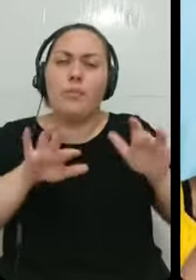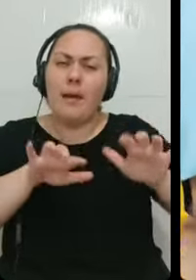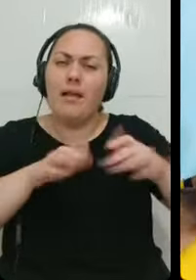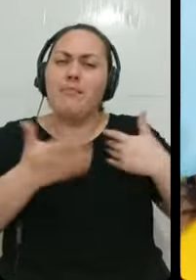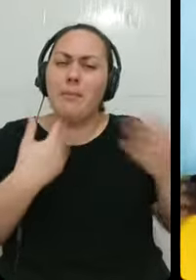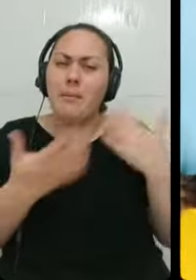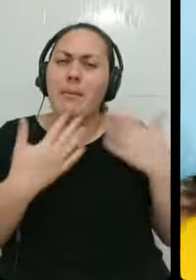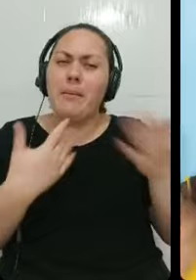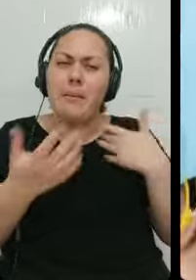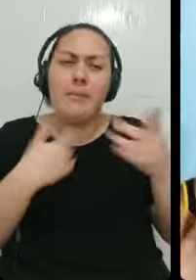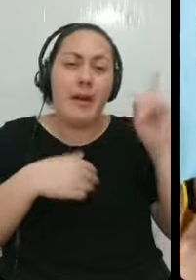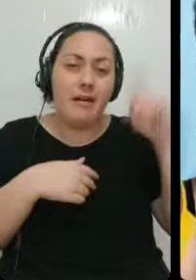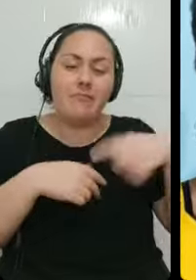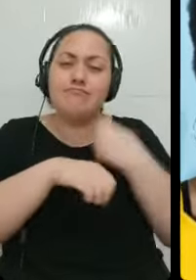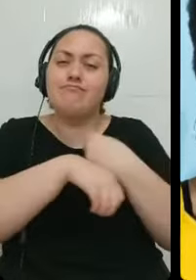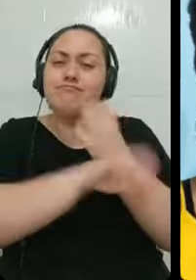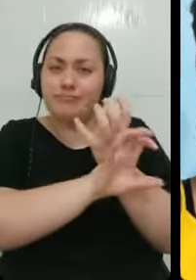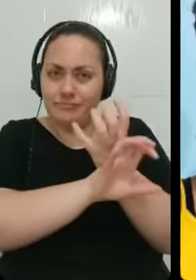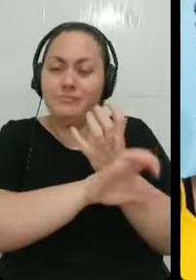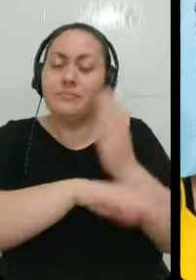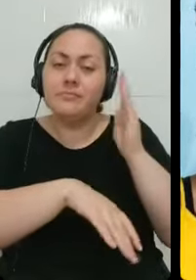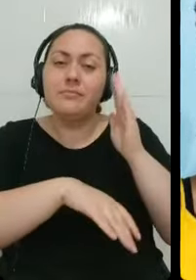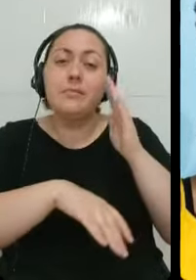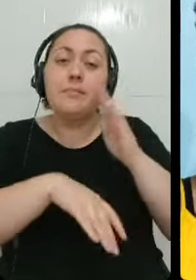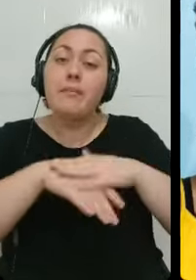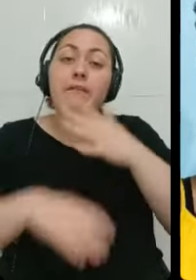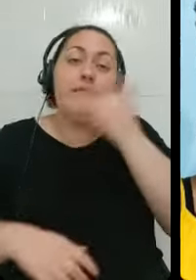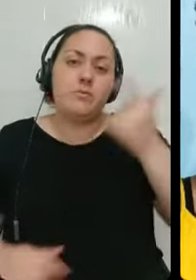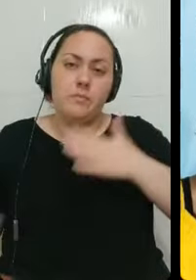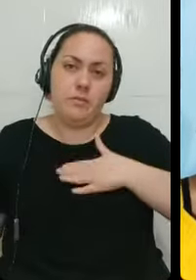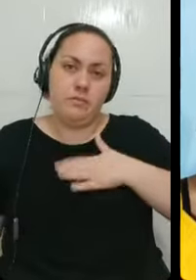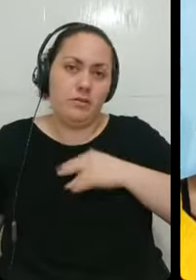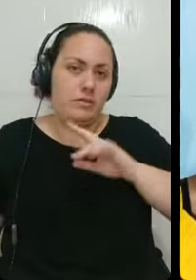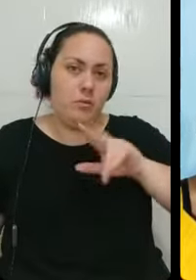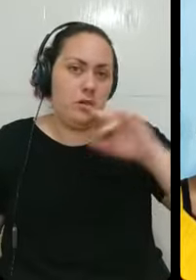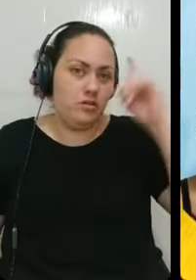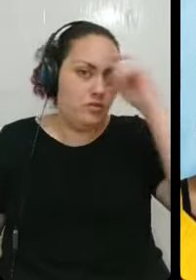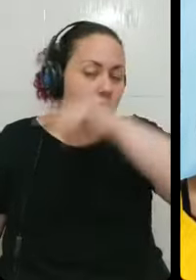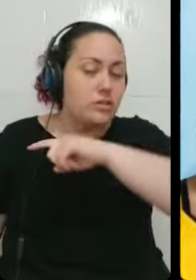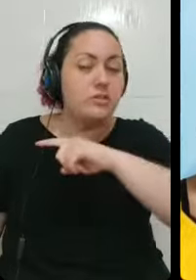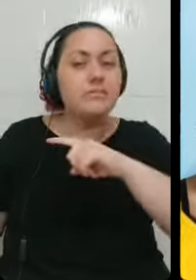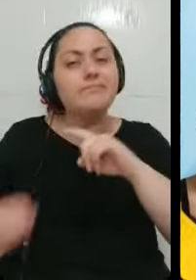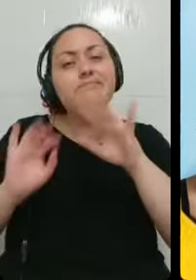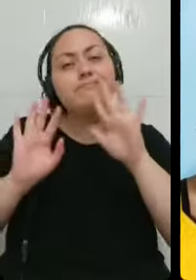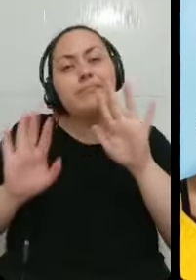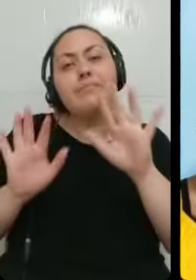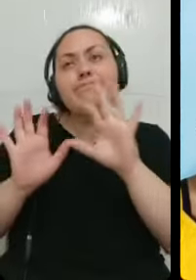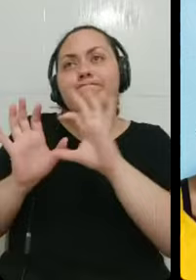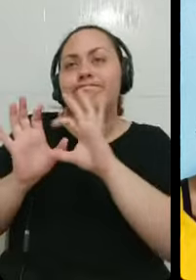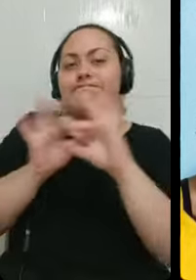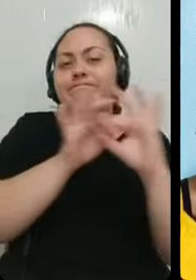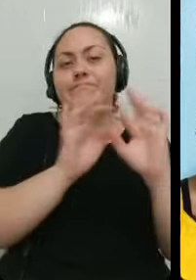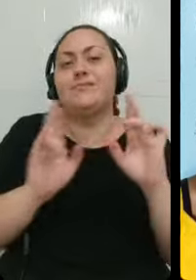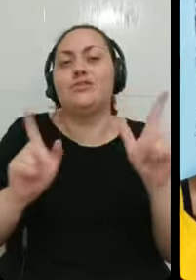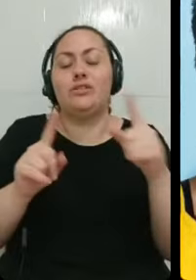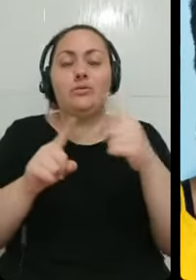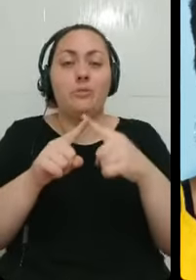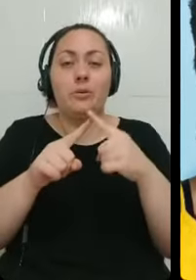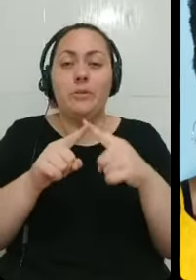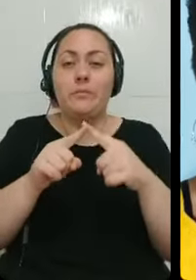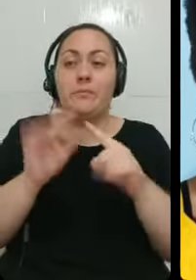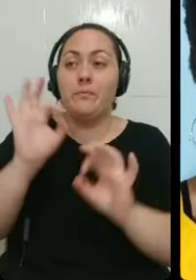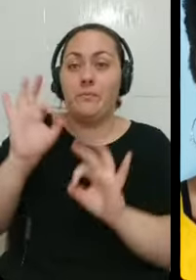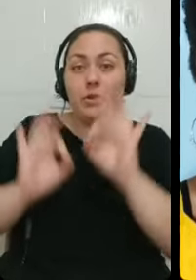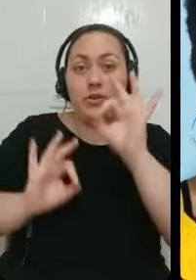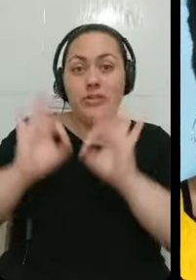mim, não foi uma situação assim tão difícil. Mas é diferente, assim, porque no projeto, os professores